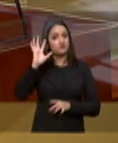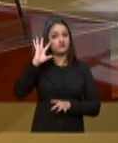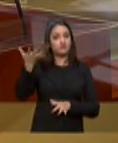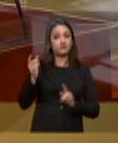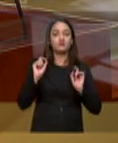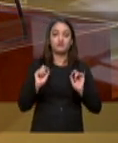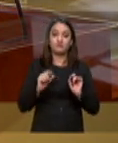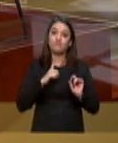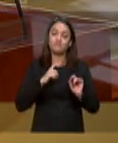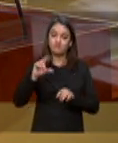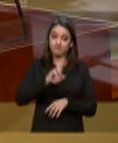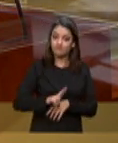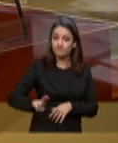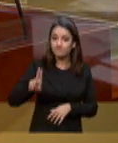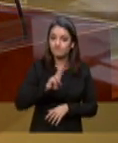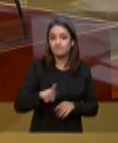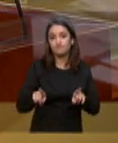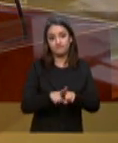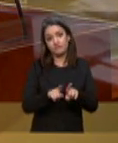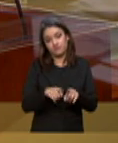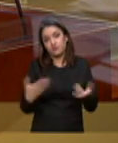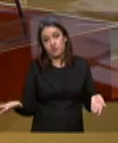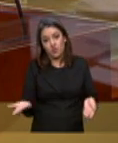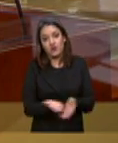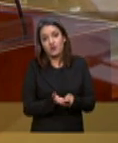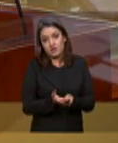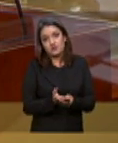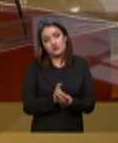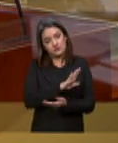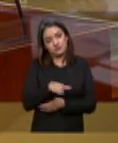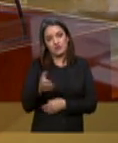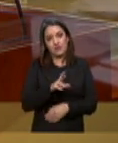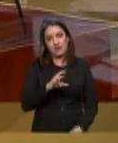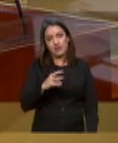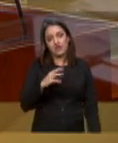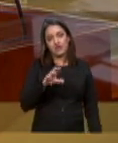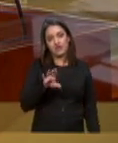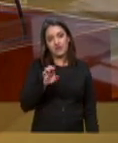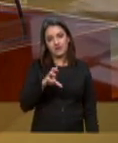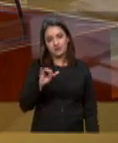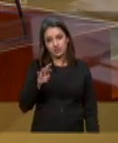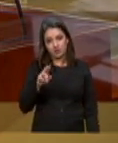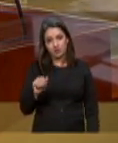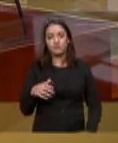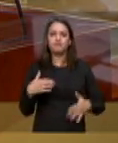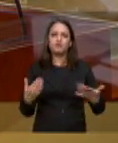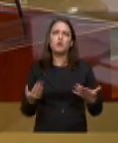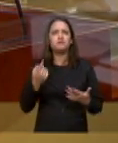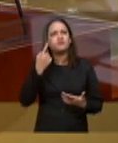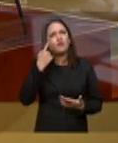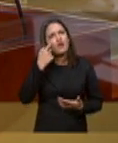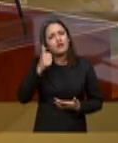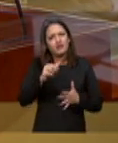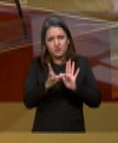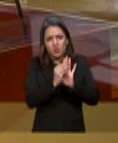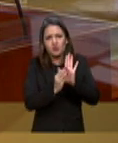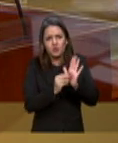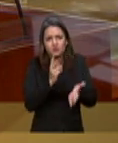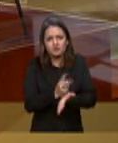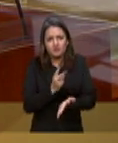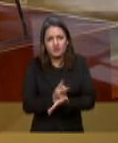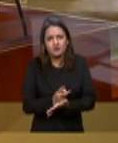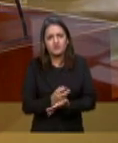sendo utilizada como ação rescisória, o que foi vedado. Bom, adentrando na análise de mérito,